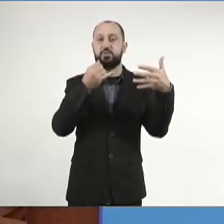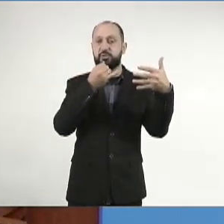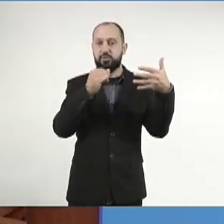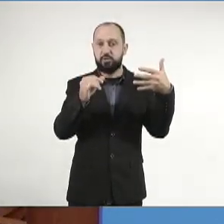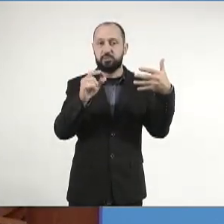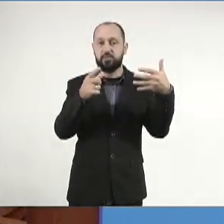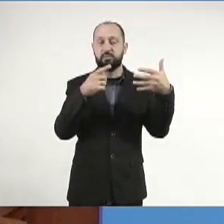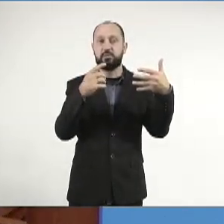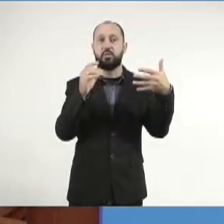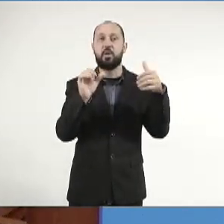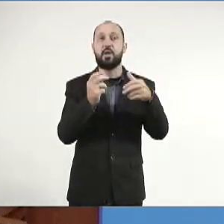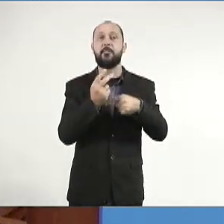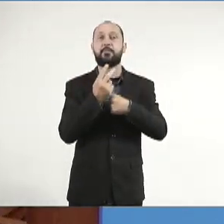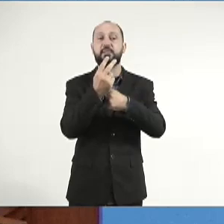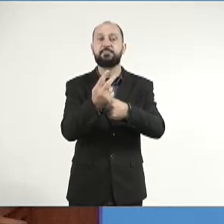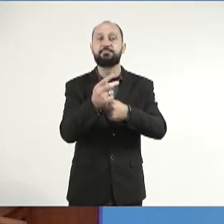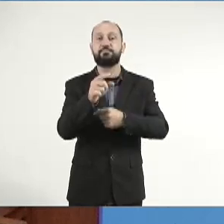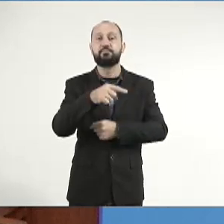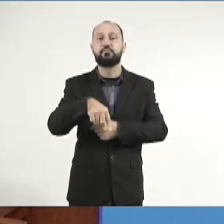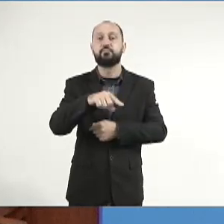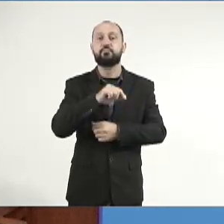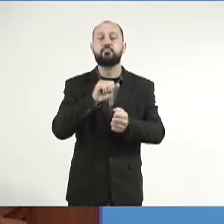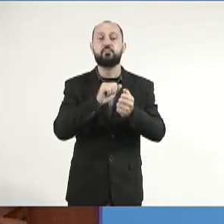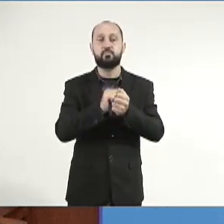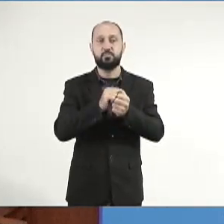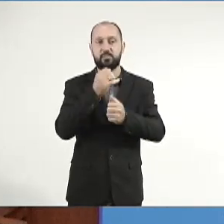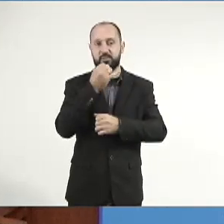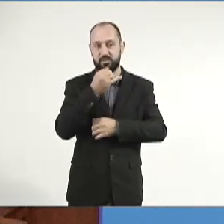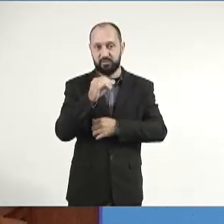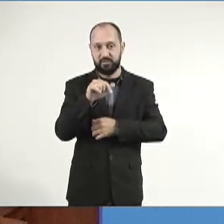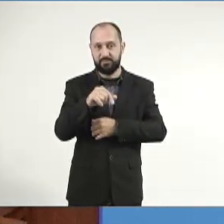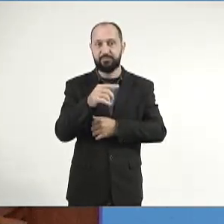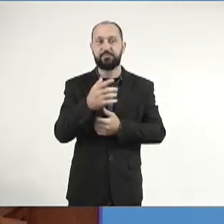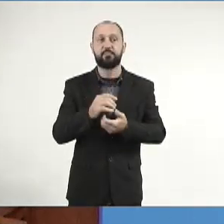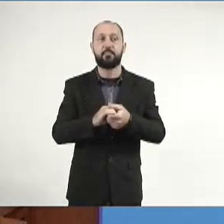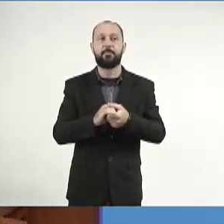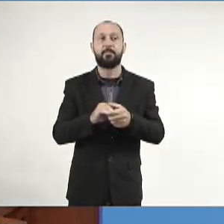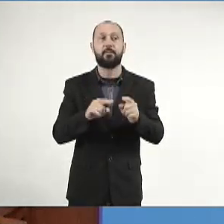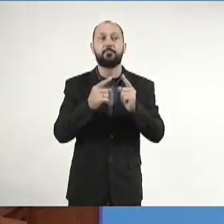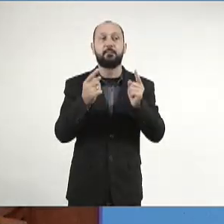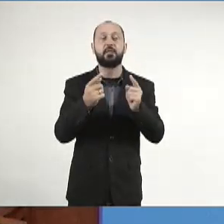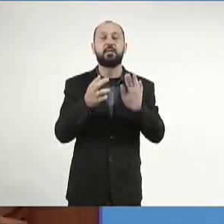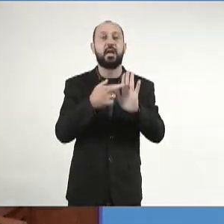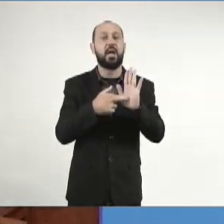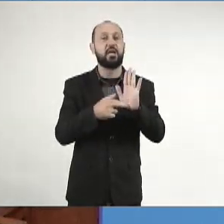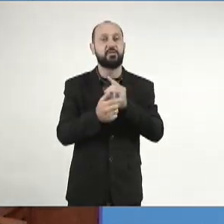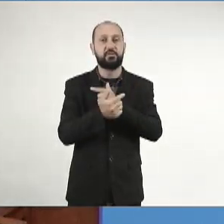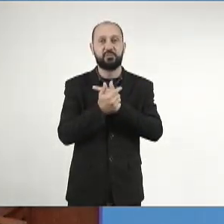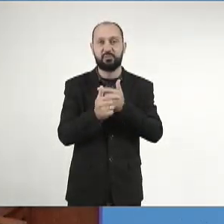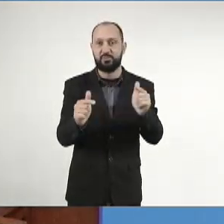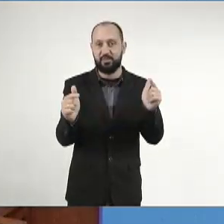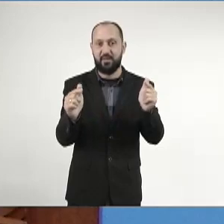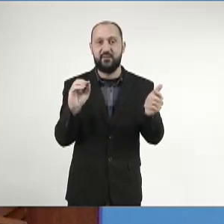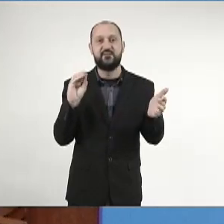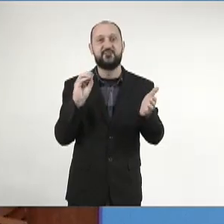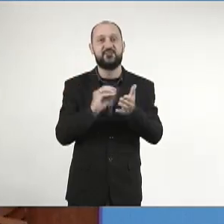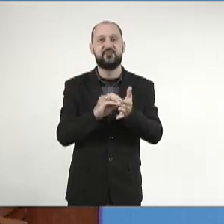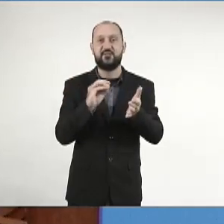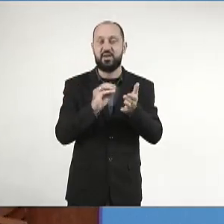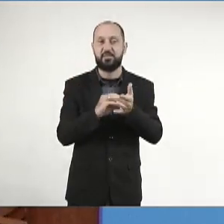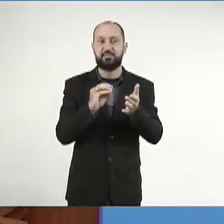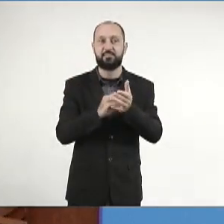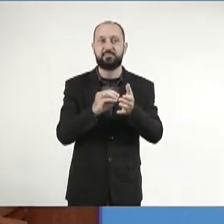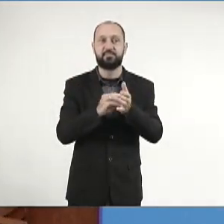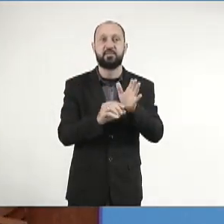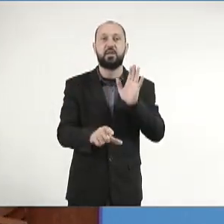são compartilhados nos postes de energia elétrica, só que sem nenhuma regra. Há uma ausência